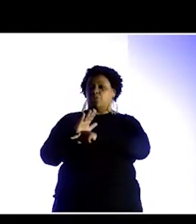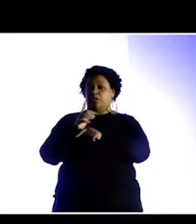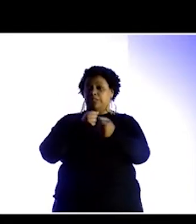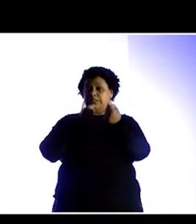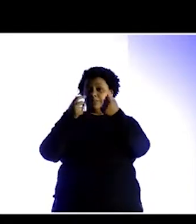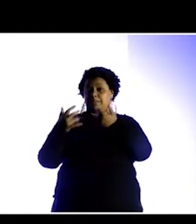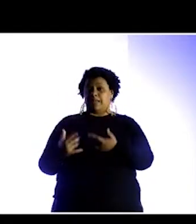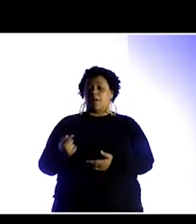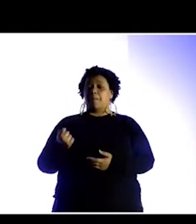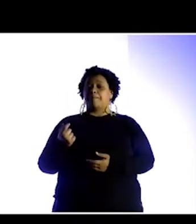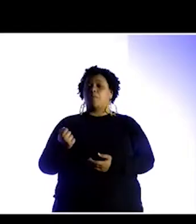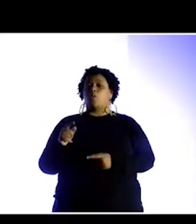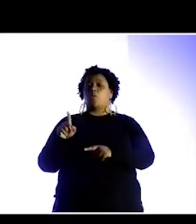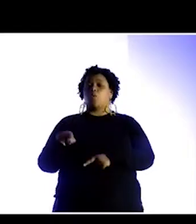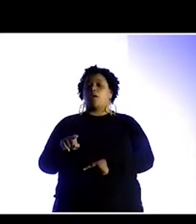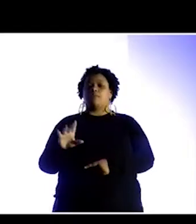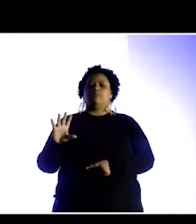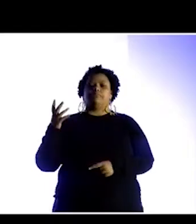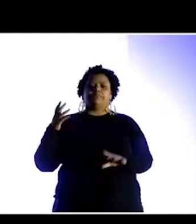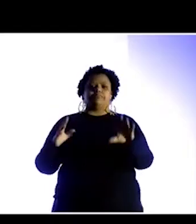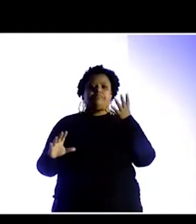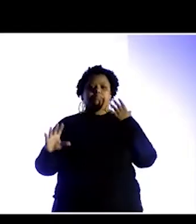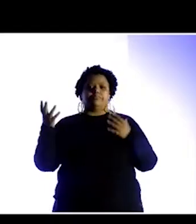pouco esse fenômeno.